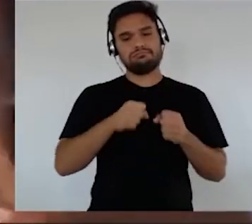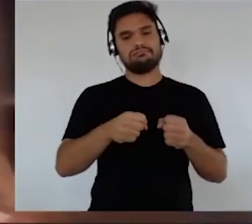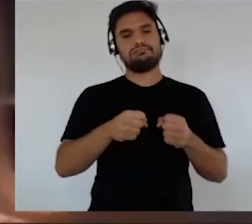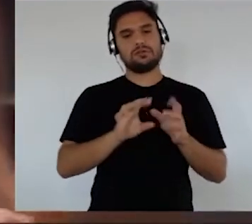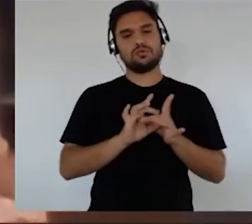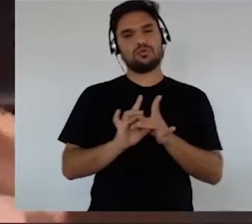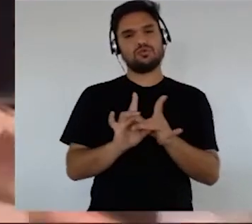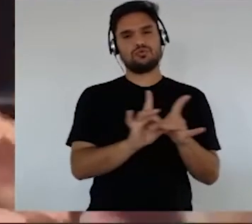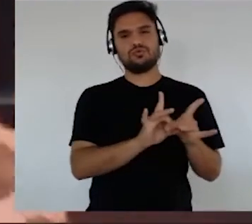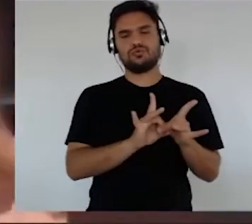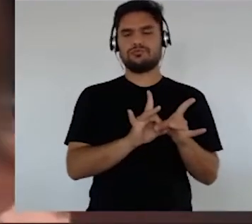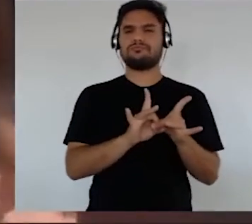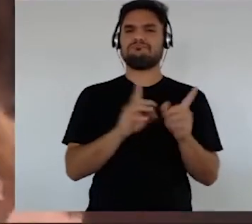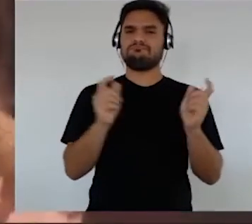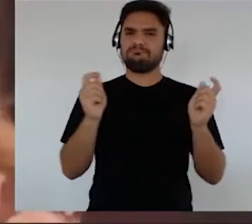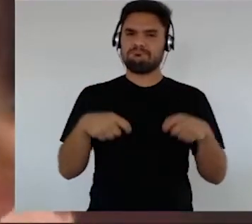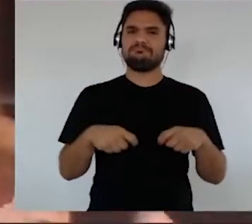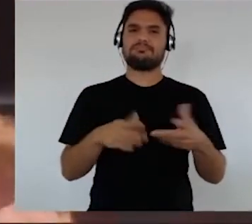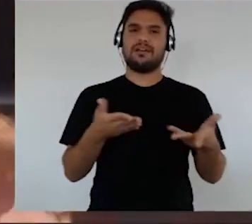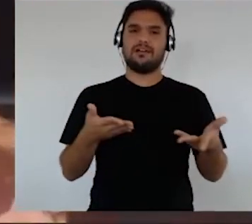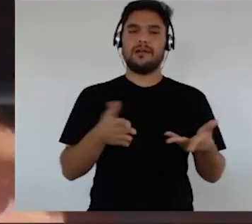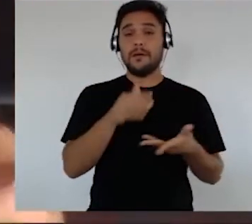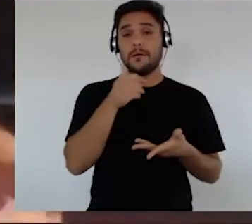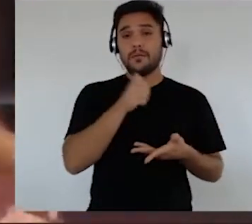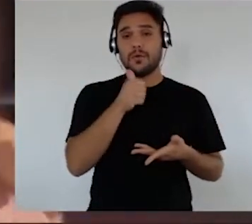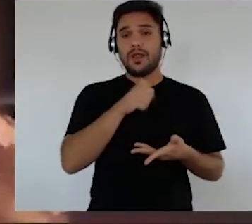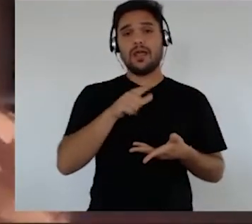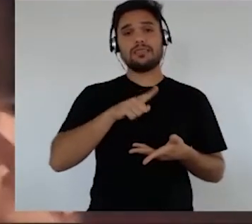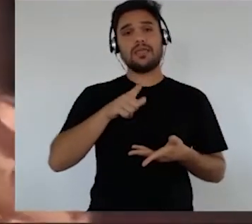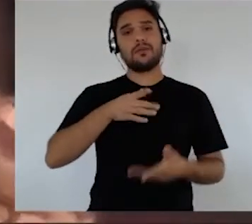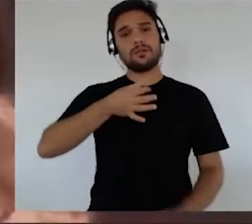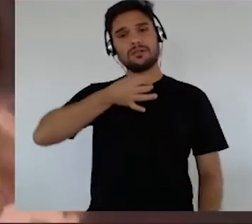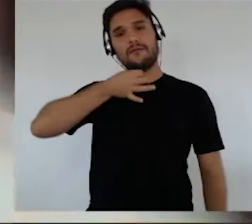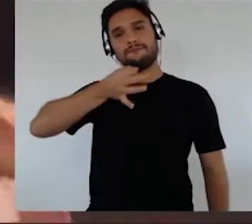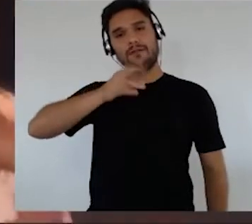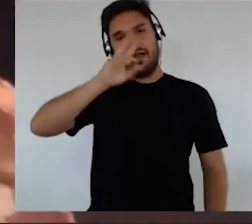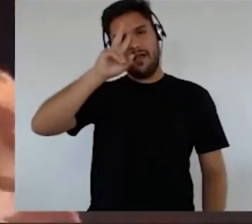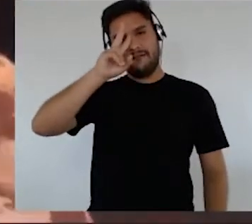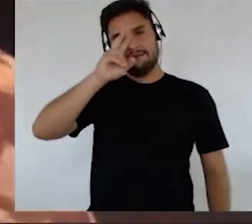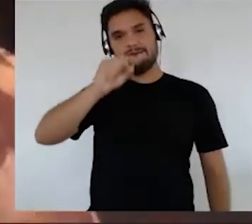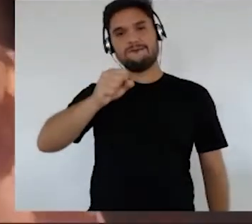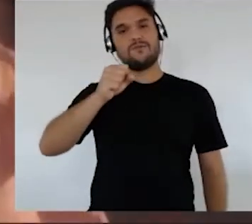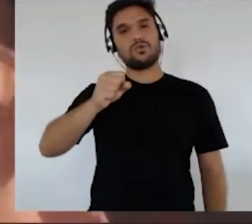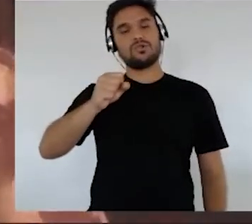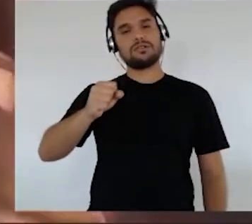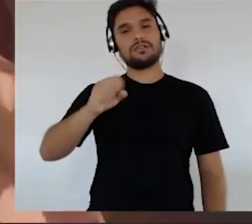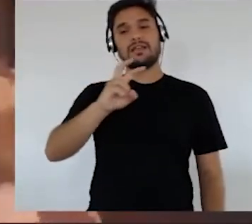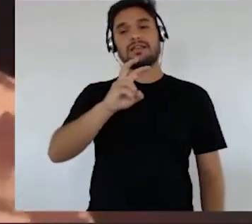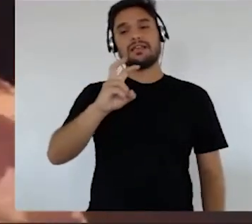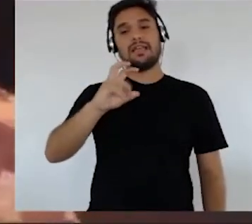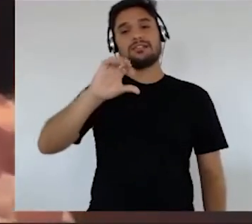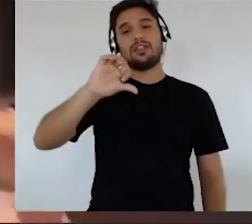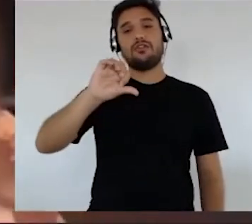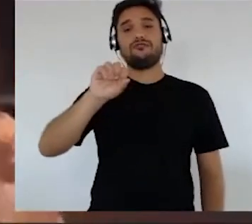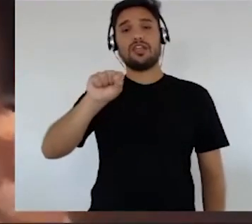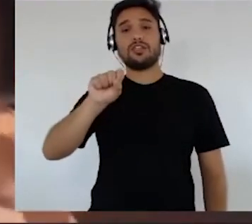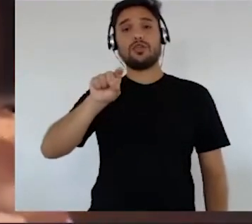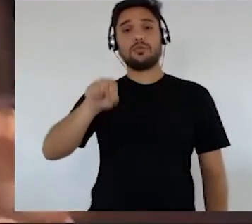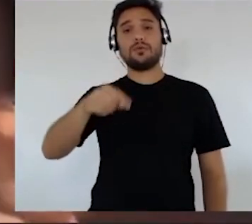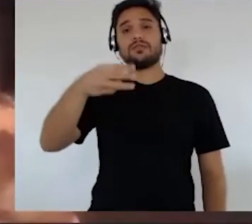juntas, unidas, é possível, porque nós temos a voz, a força de